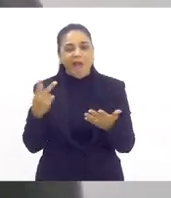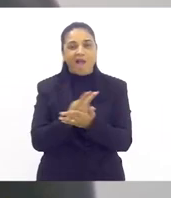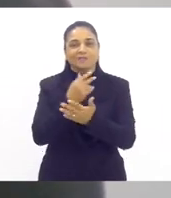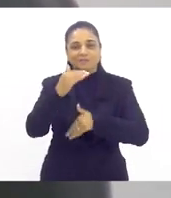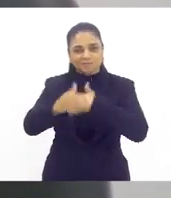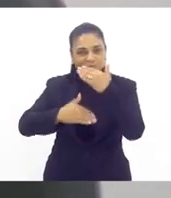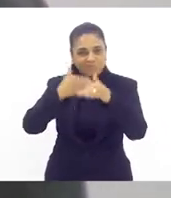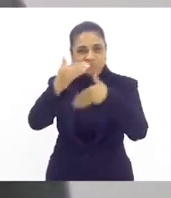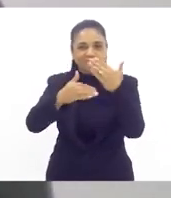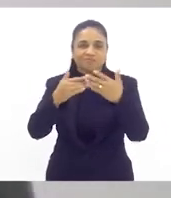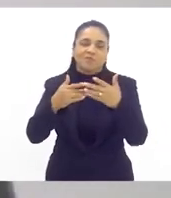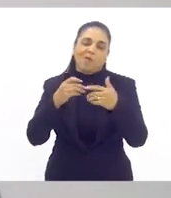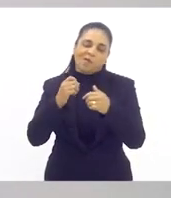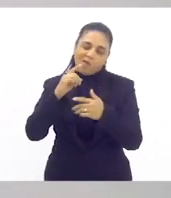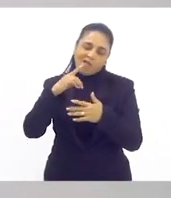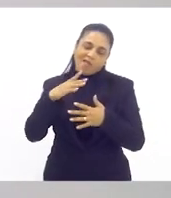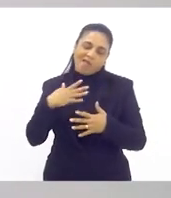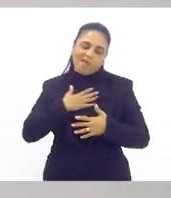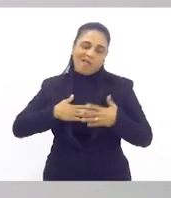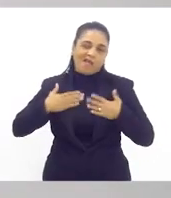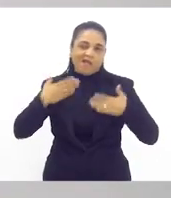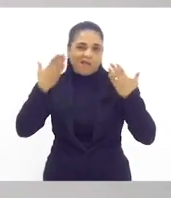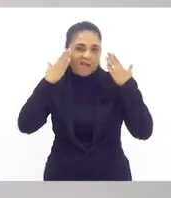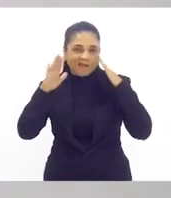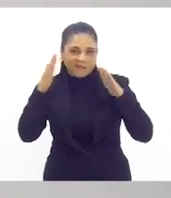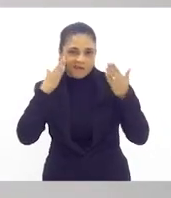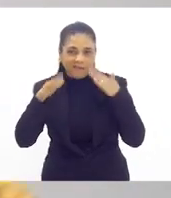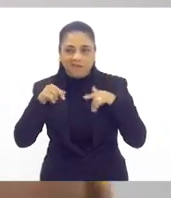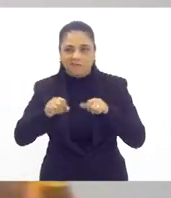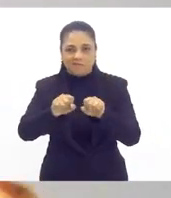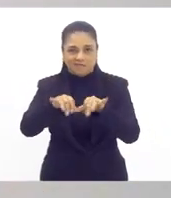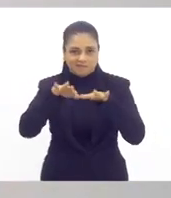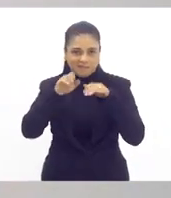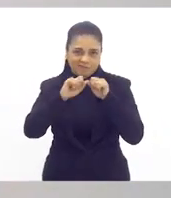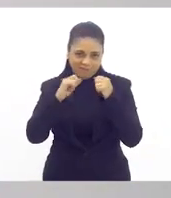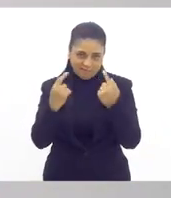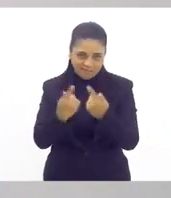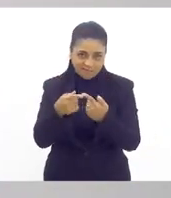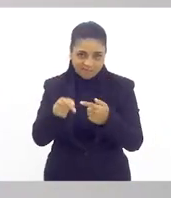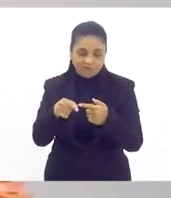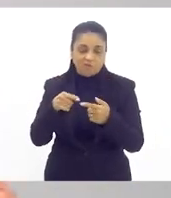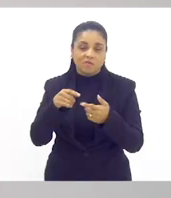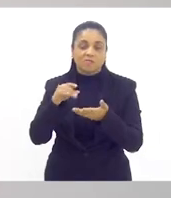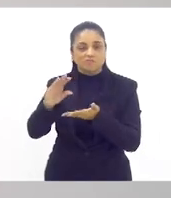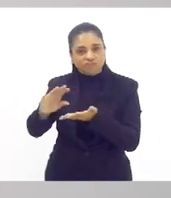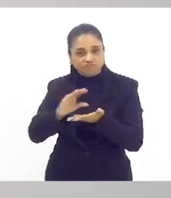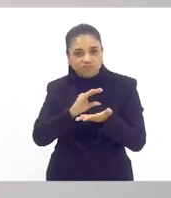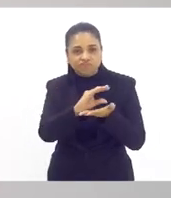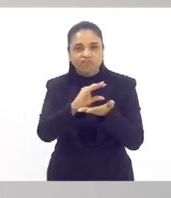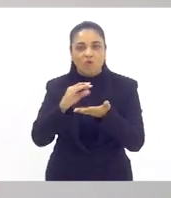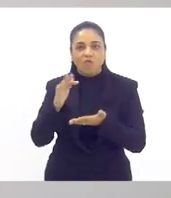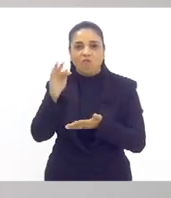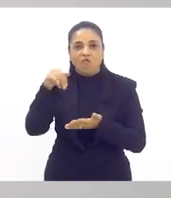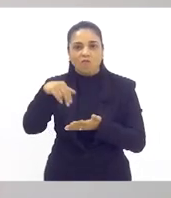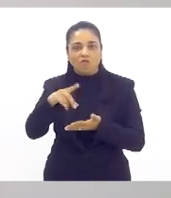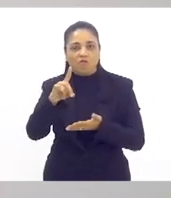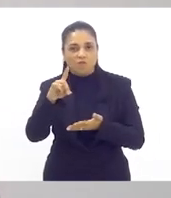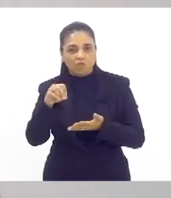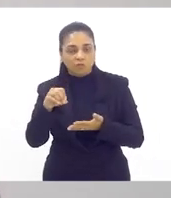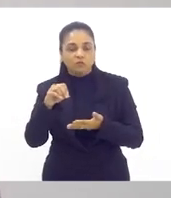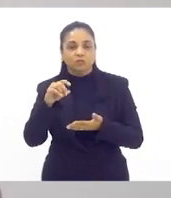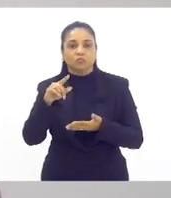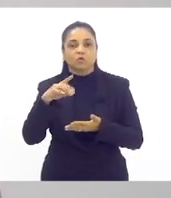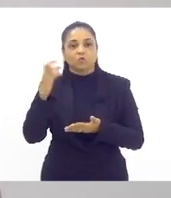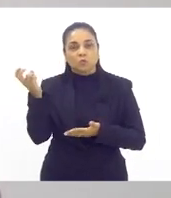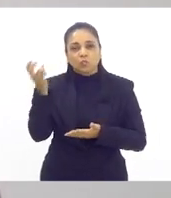Legislativa então não poderia deixar de citar isso porque é através desse fundo de Cultura operacionalizado hoje pelo Governo